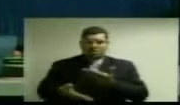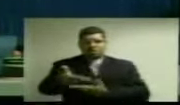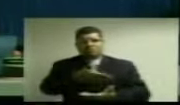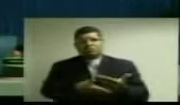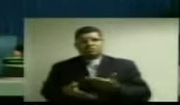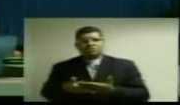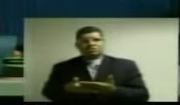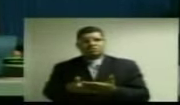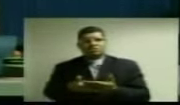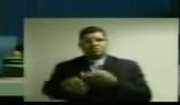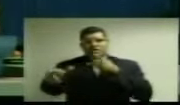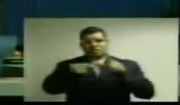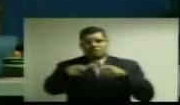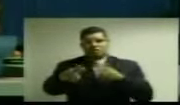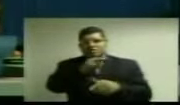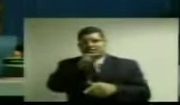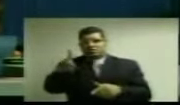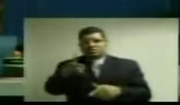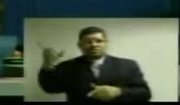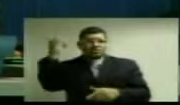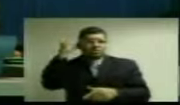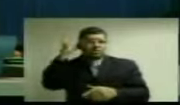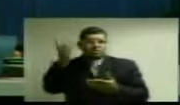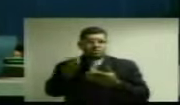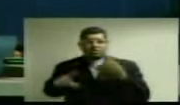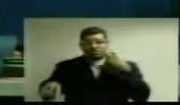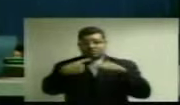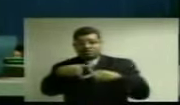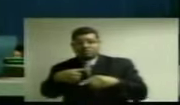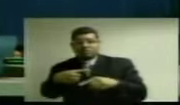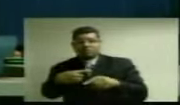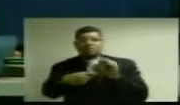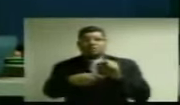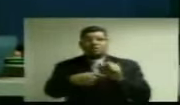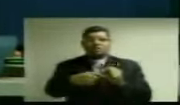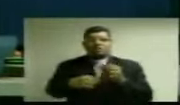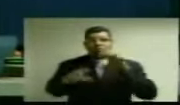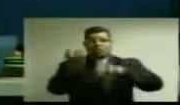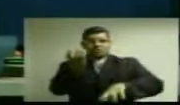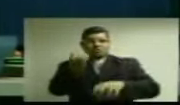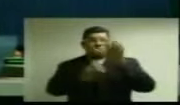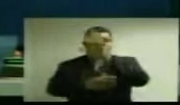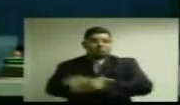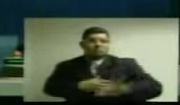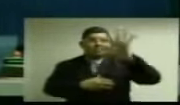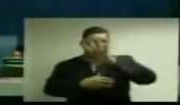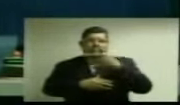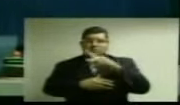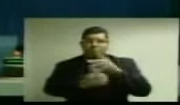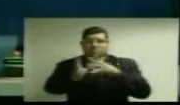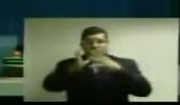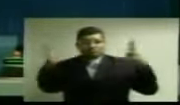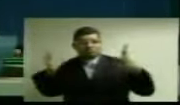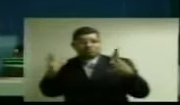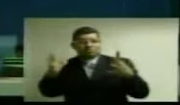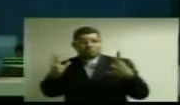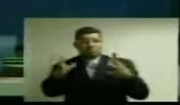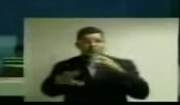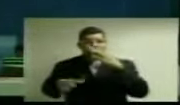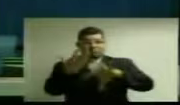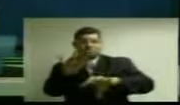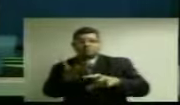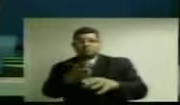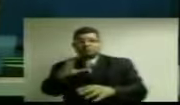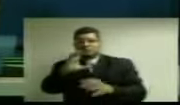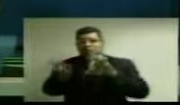relação à atitude da presidente Dilma, que impediu que o Congresso Nacional, com a sua maioria,